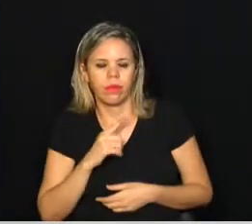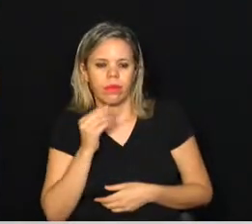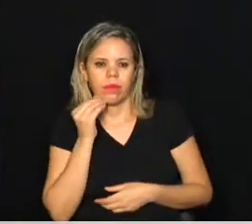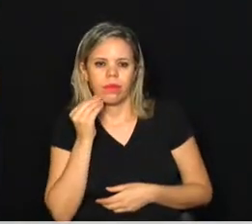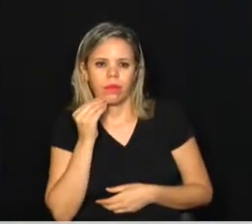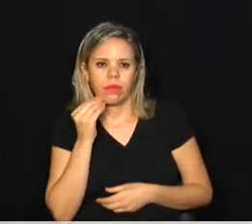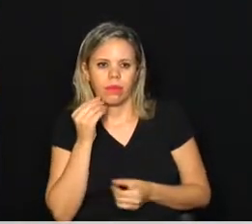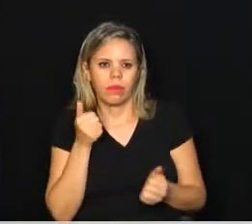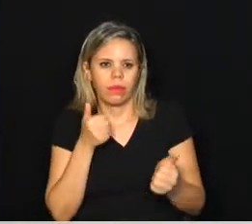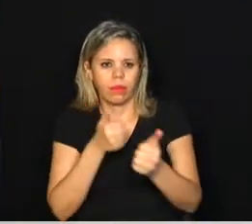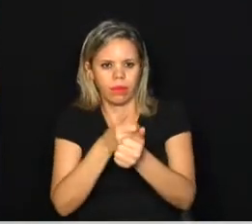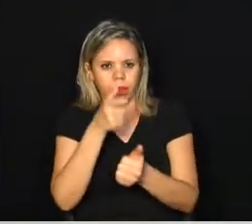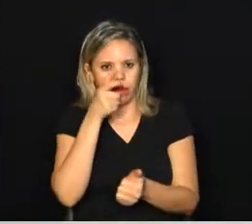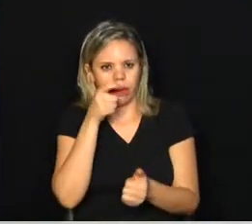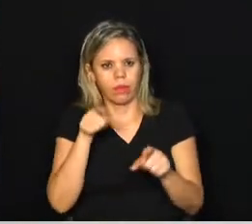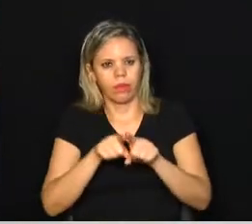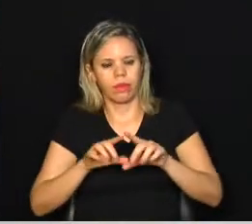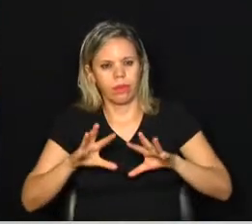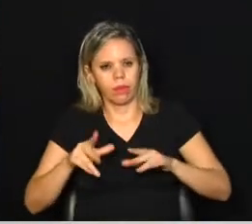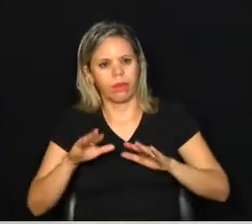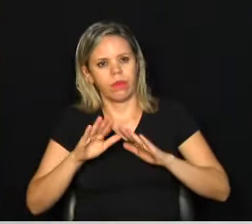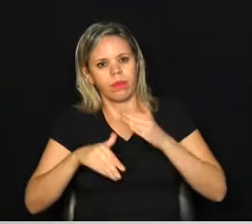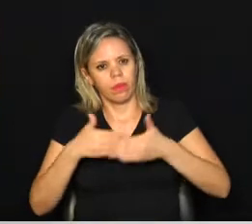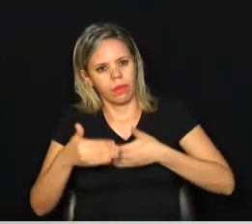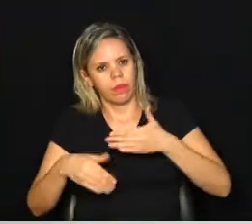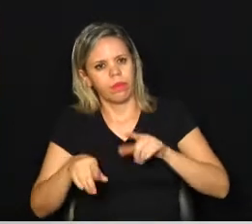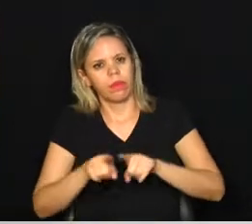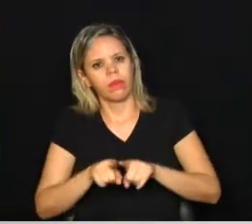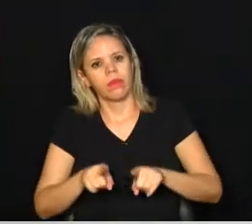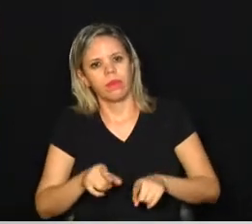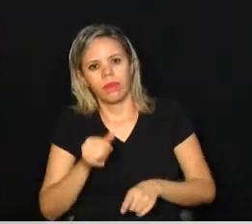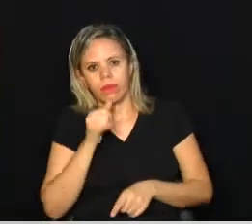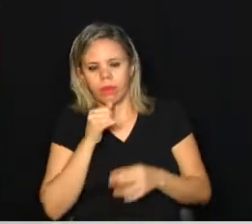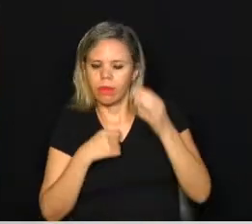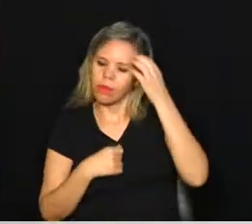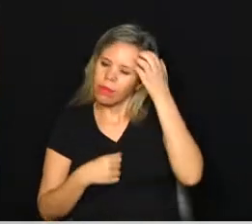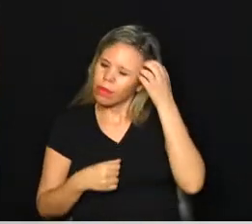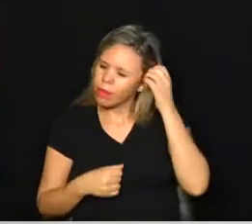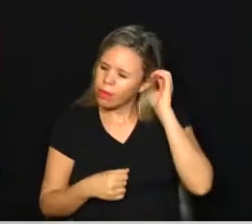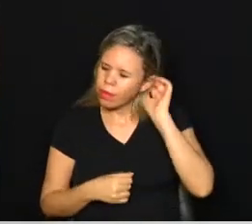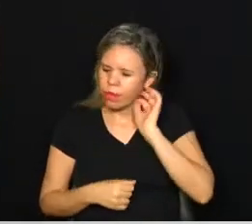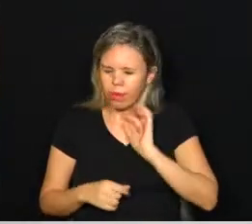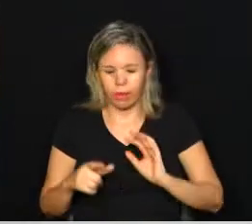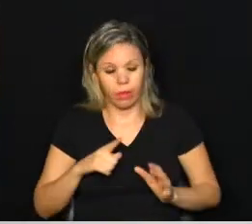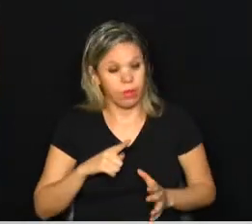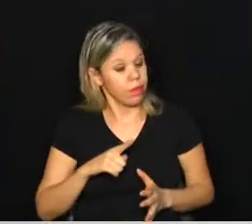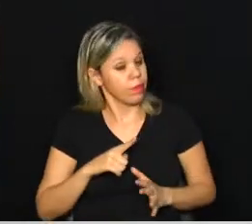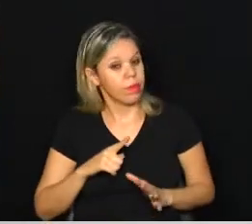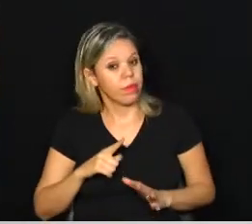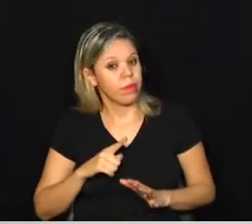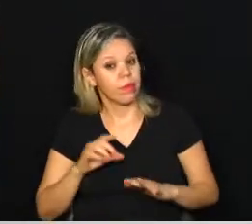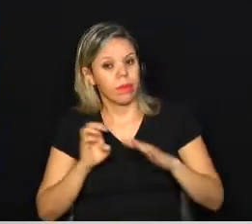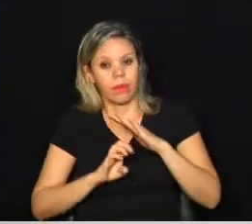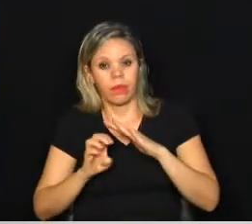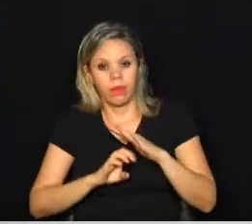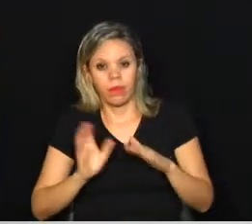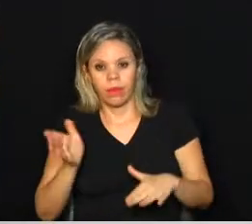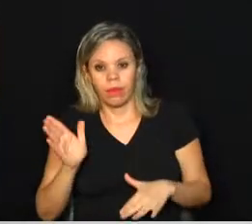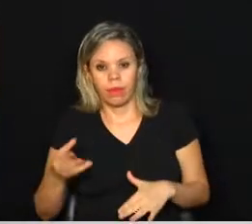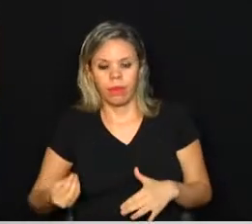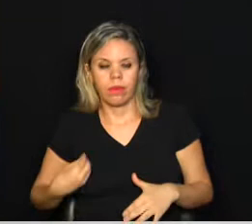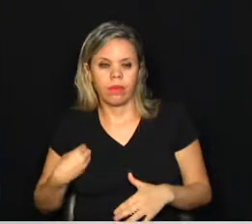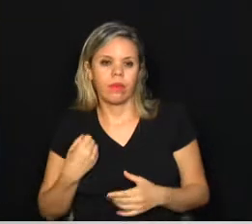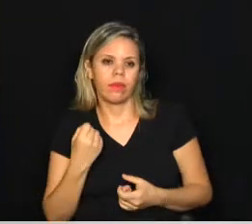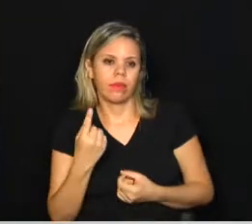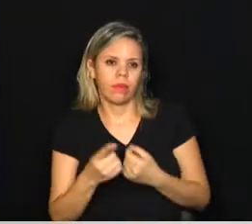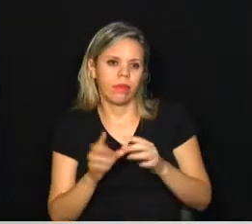de acompanhar que todos os processos que tiveram, todas as empresas que já estavam de alguma